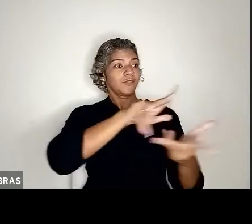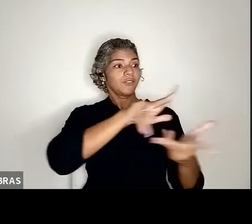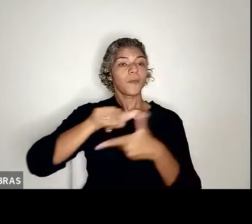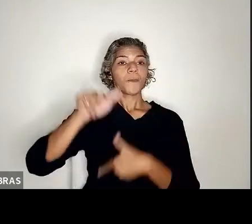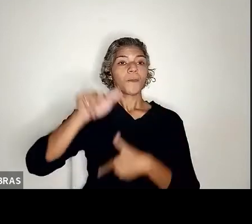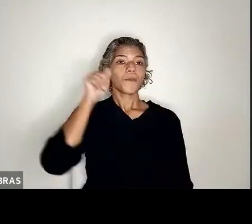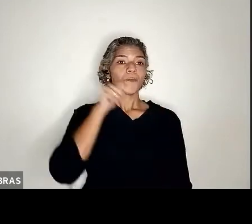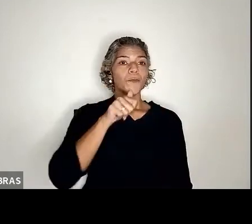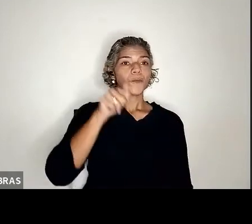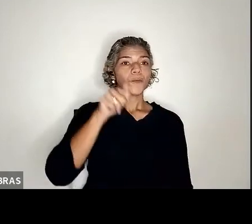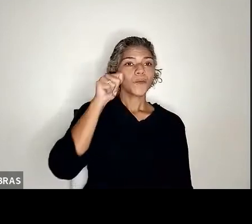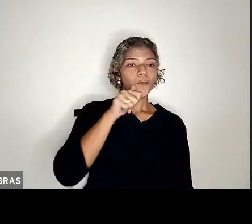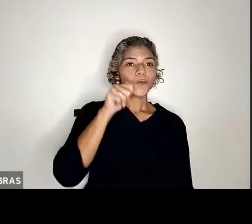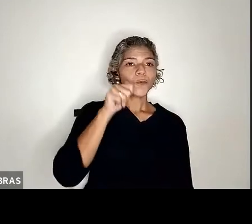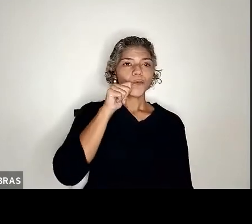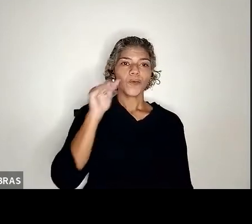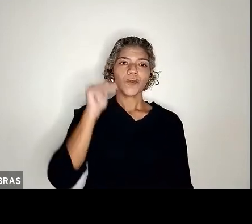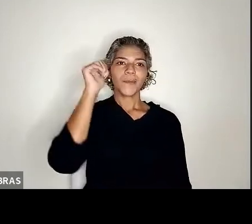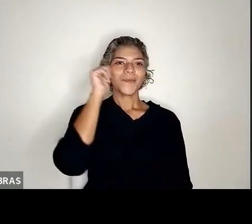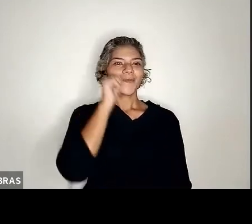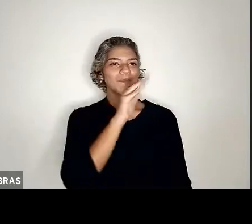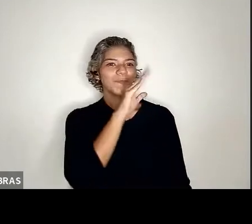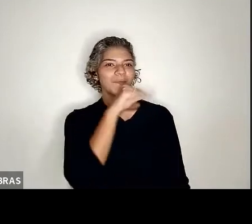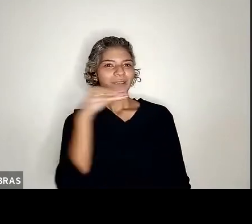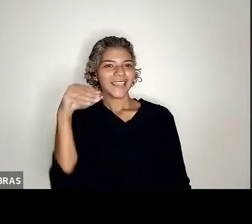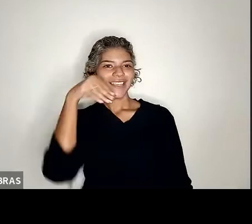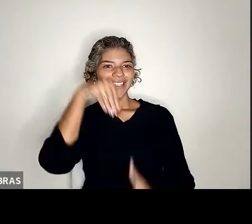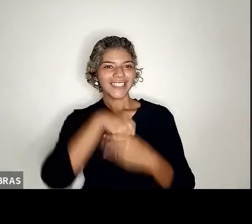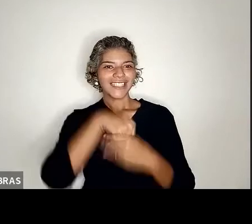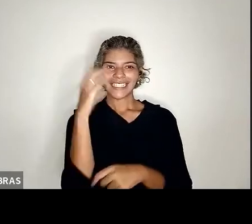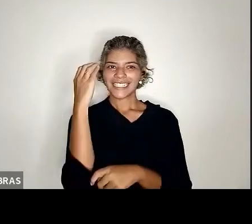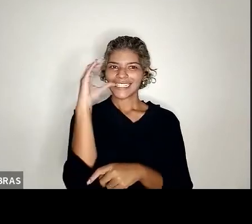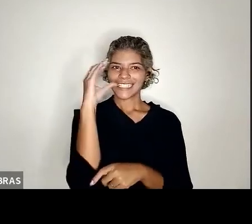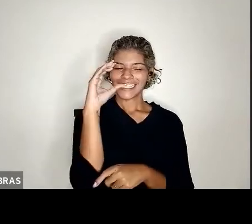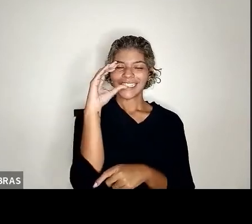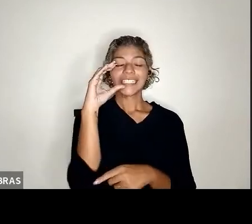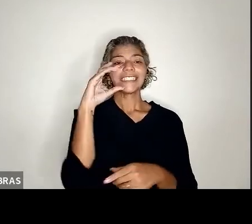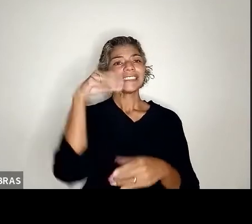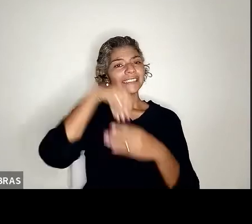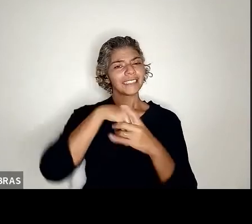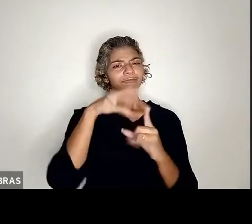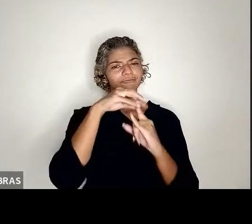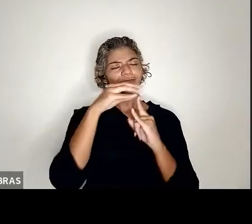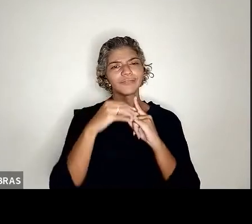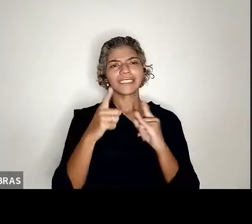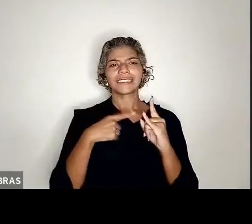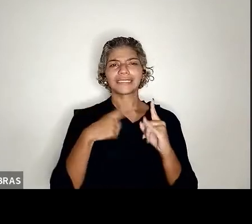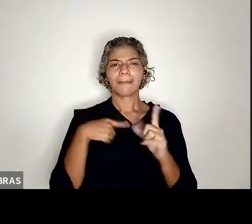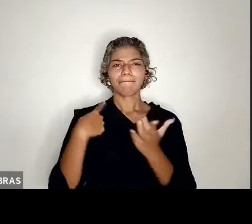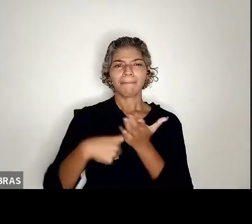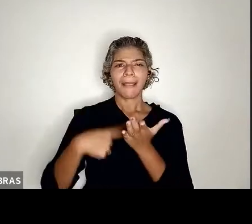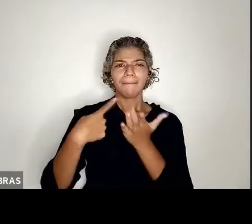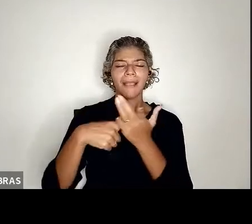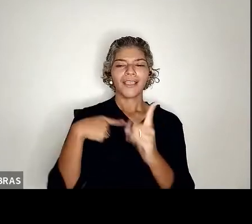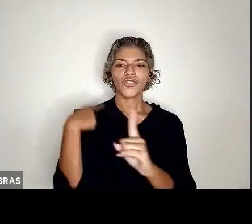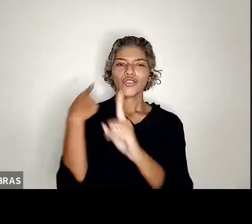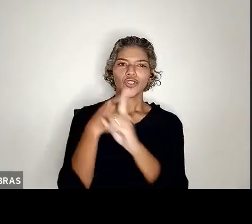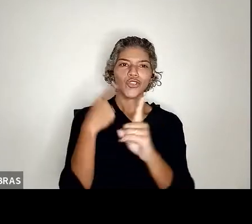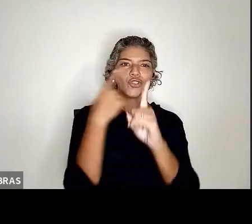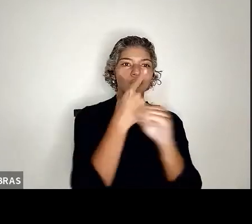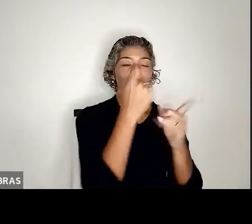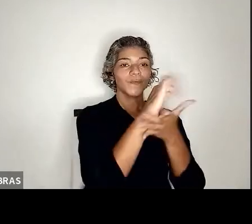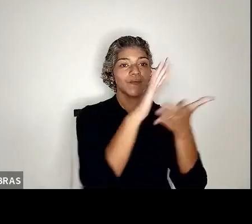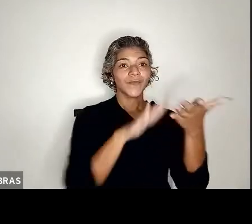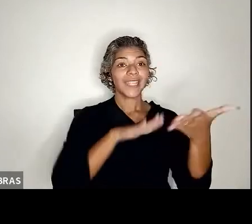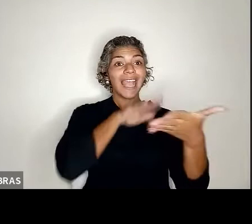Ciência, e na Fiocruz, né, elas vão envolver uma série de encontros, atividades das mais diversas, até o dia